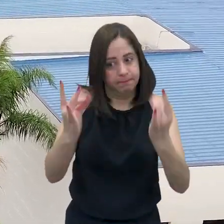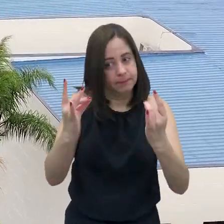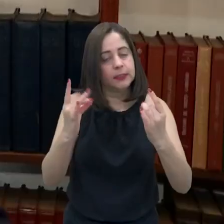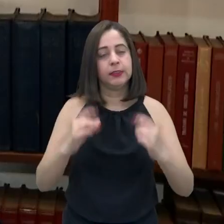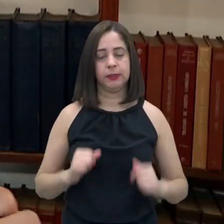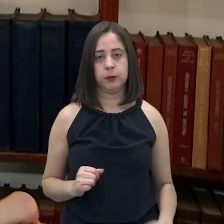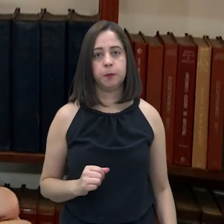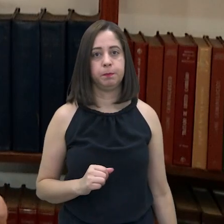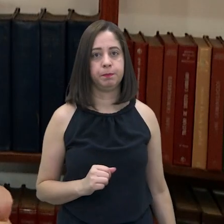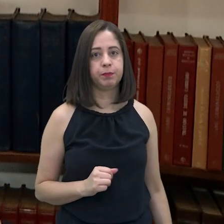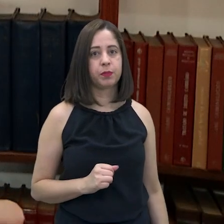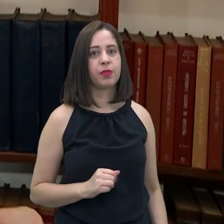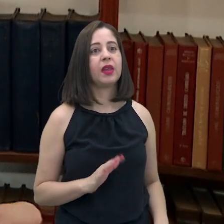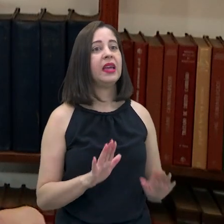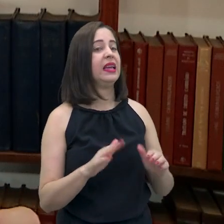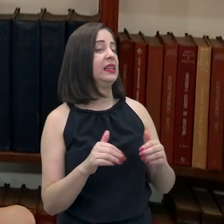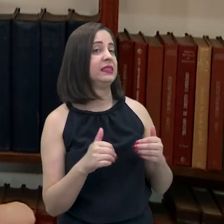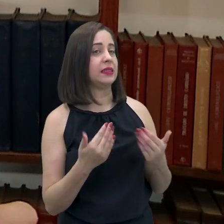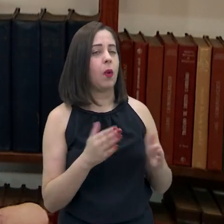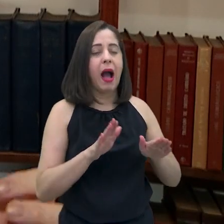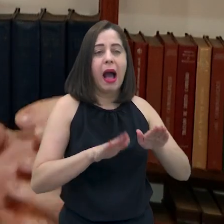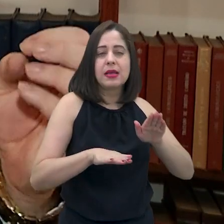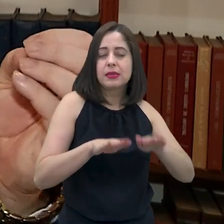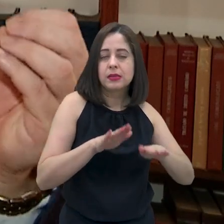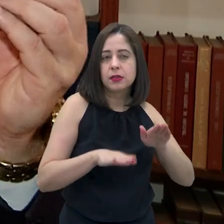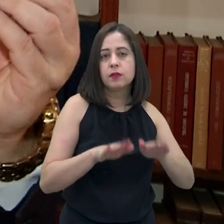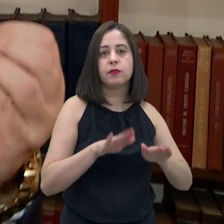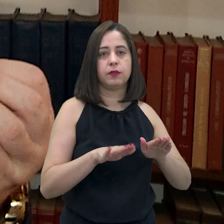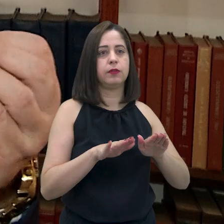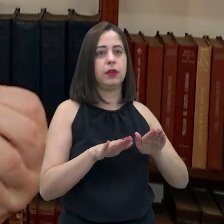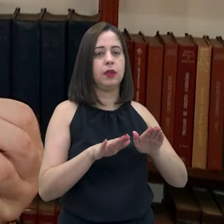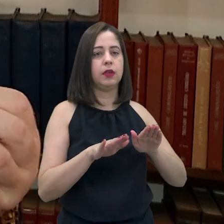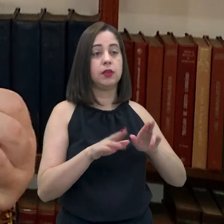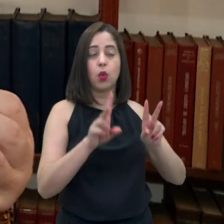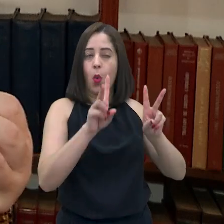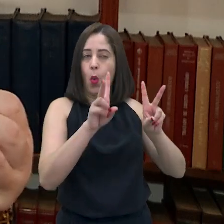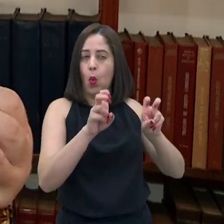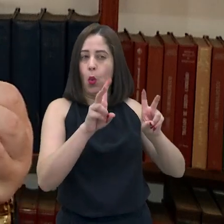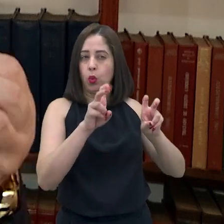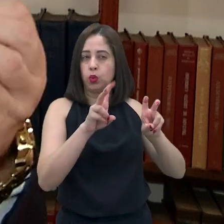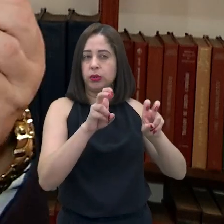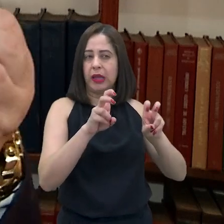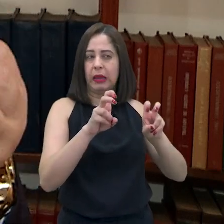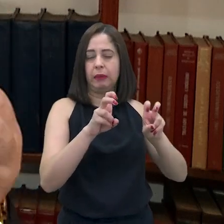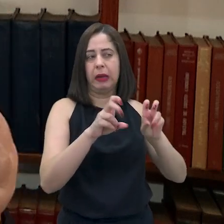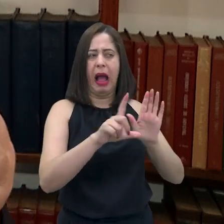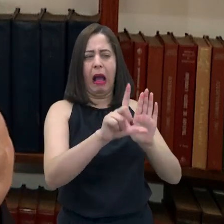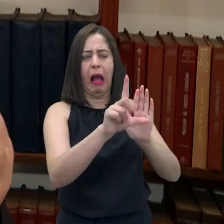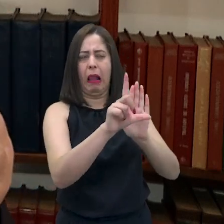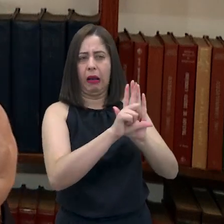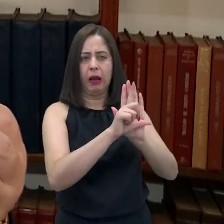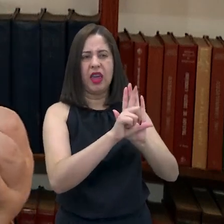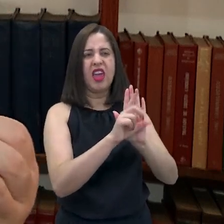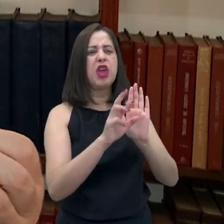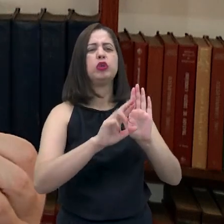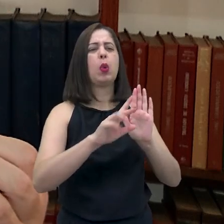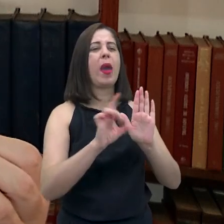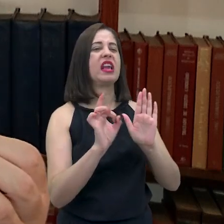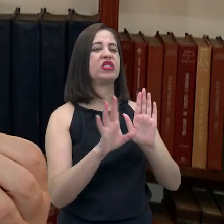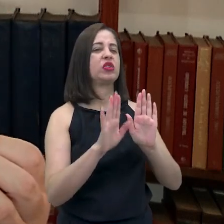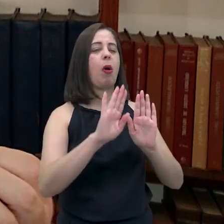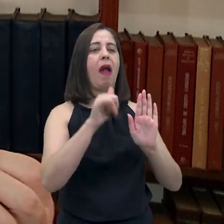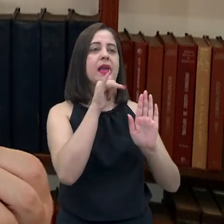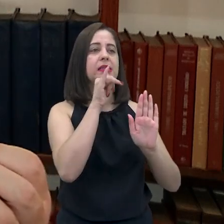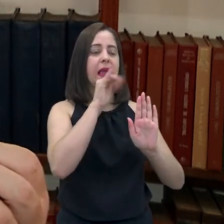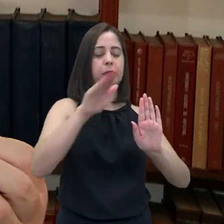atenção. Muitas vezes uma matéria de direito, ela não é puramente filosófica ou nem